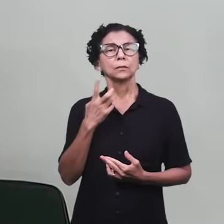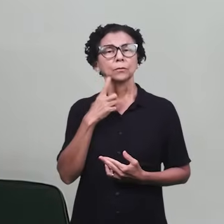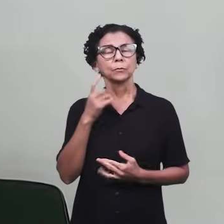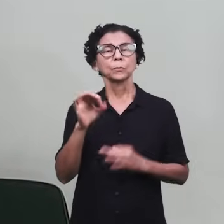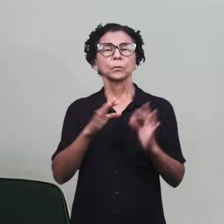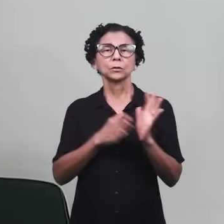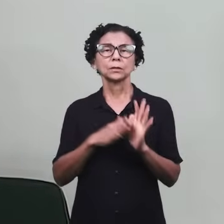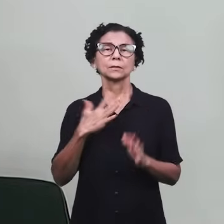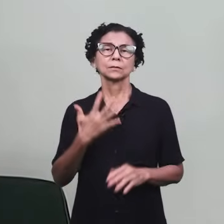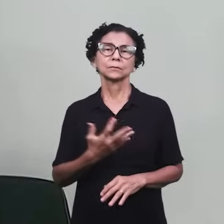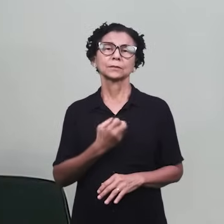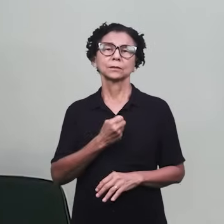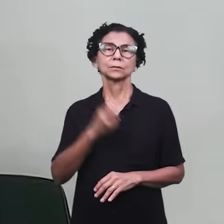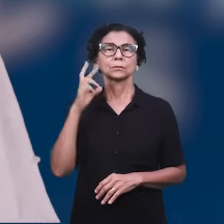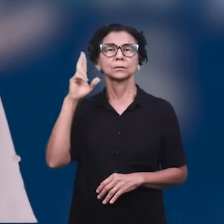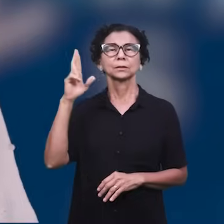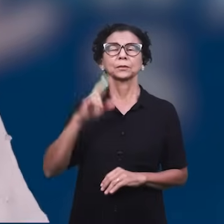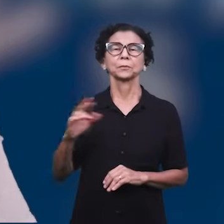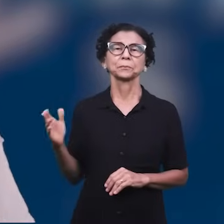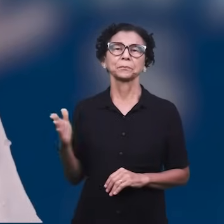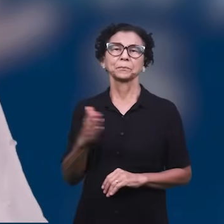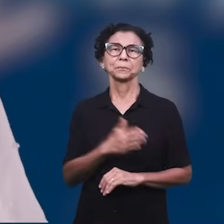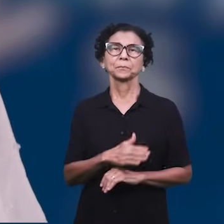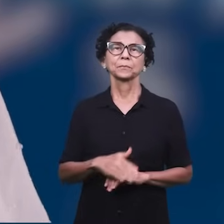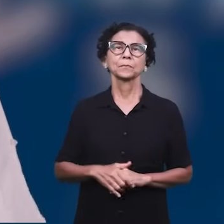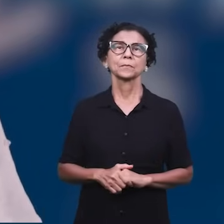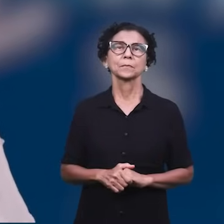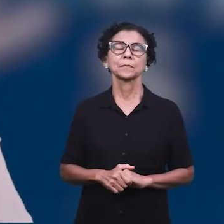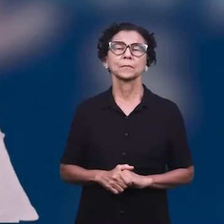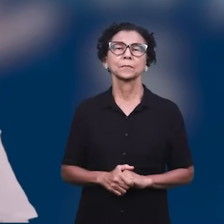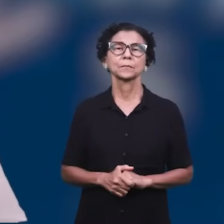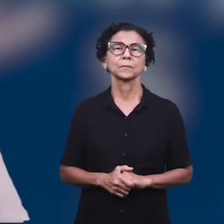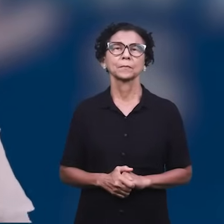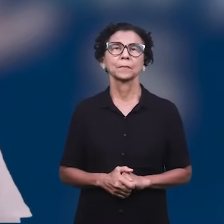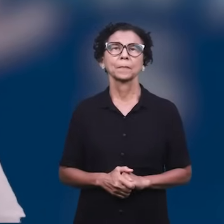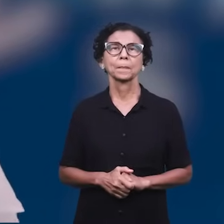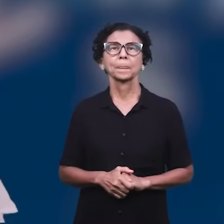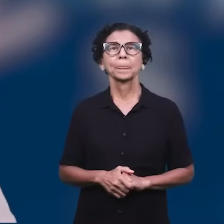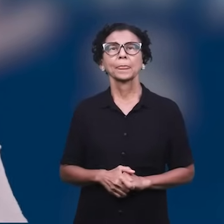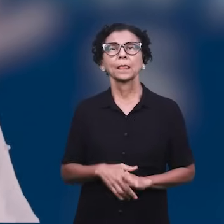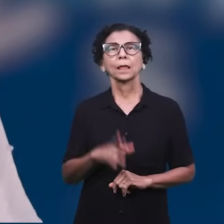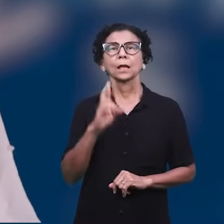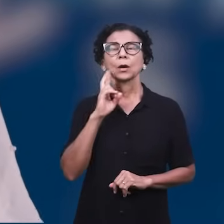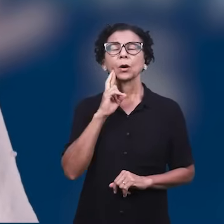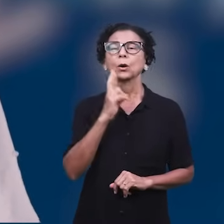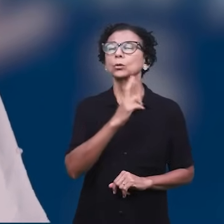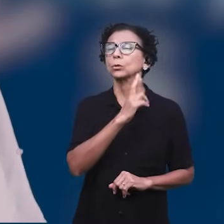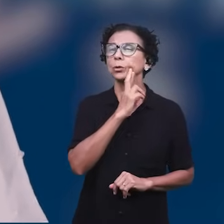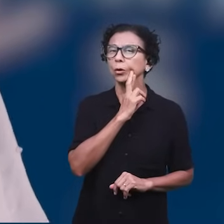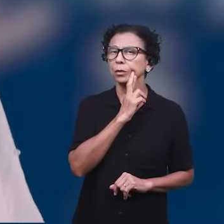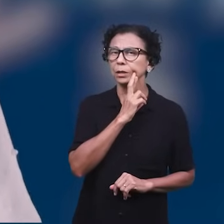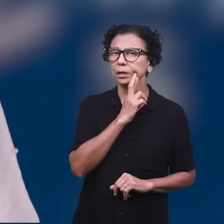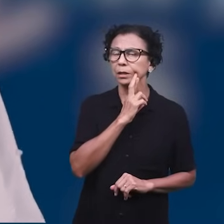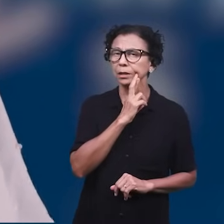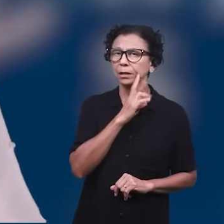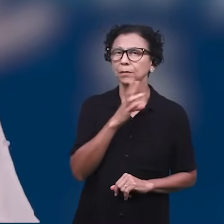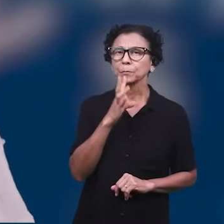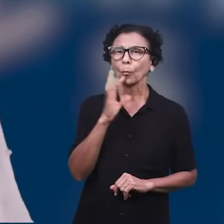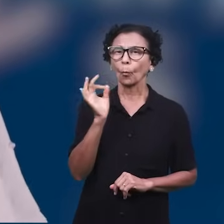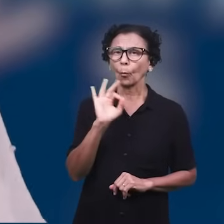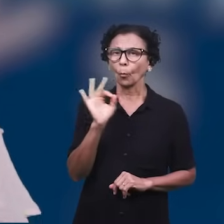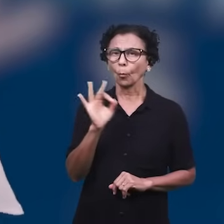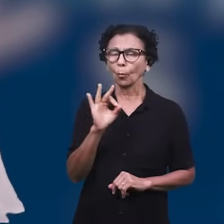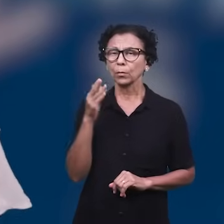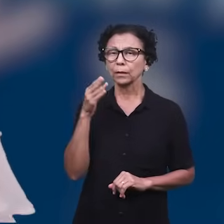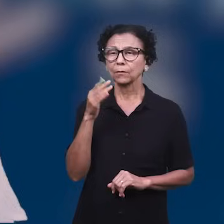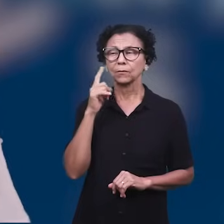nossas vidas. Amém? A paz do Senhor Jesus. Vamos agora ali para Rondônia. Isso mesmo. Se você não conhece Rondônia, entra lá em